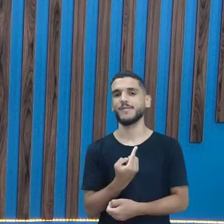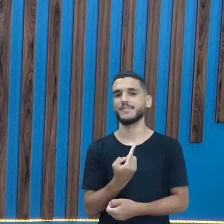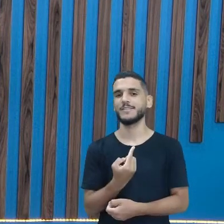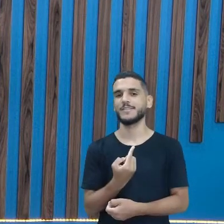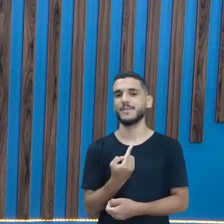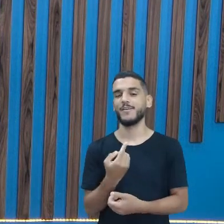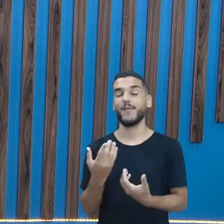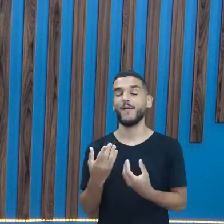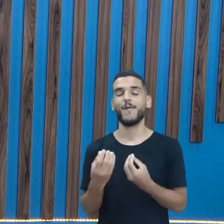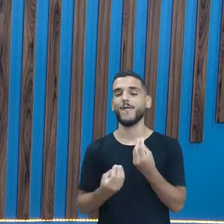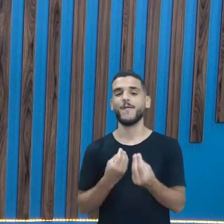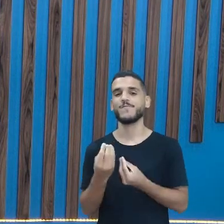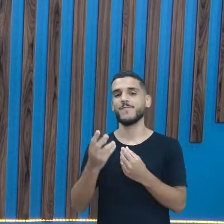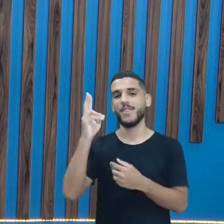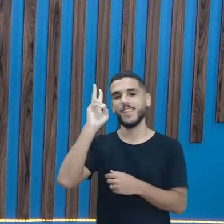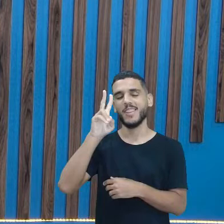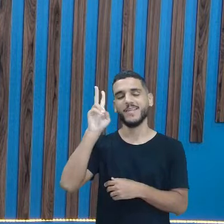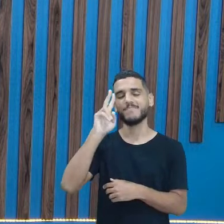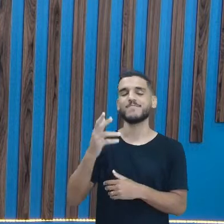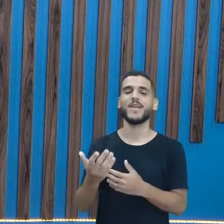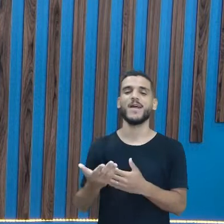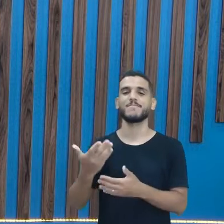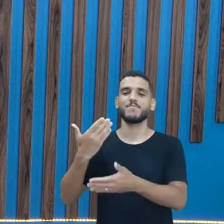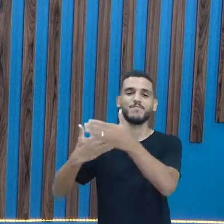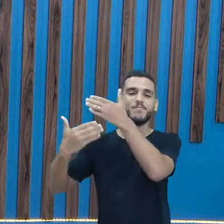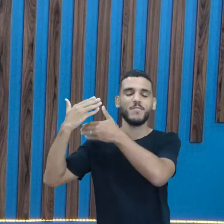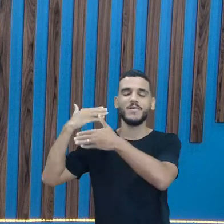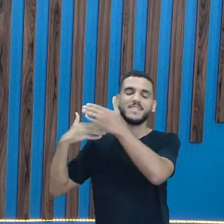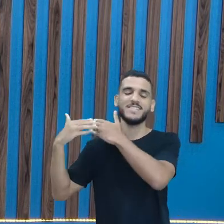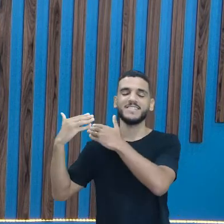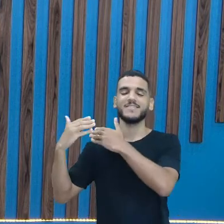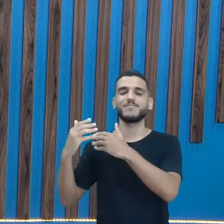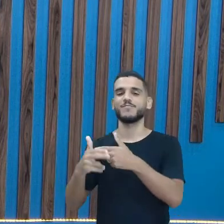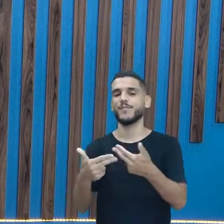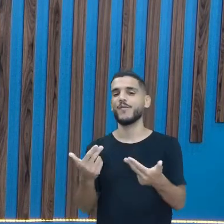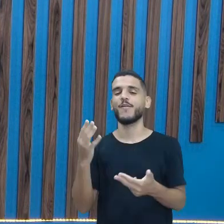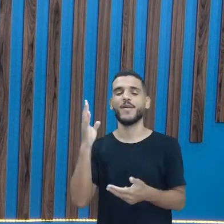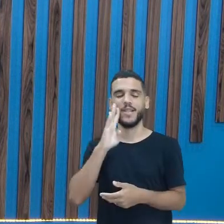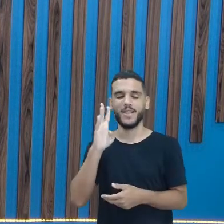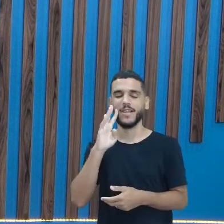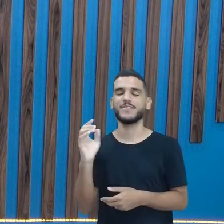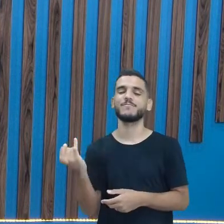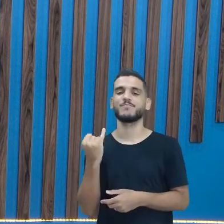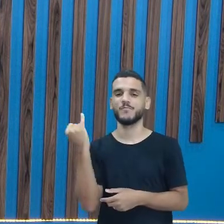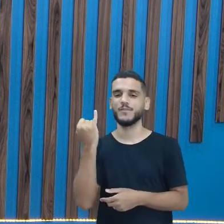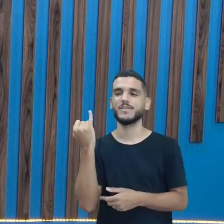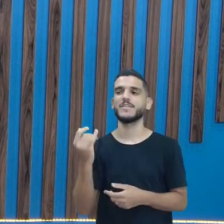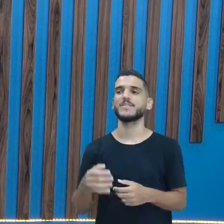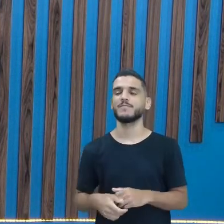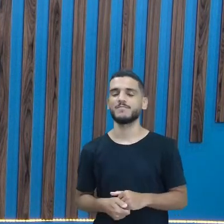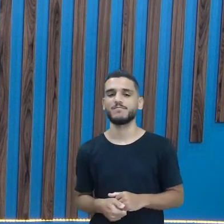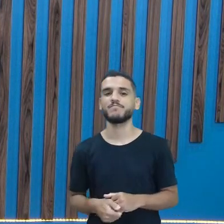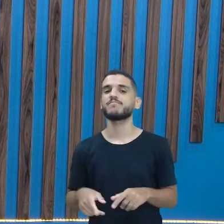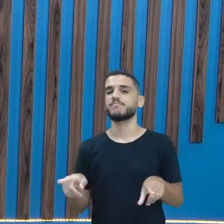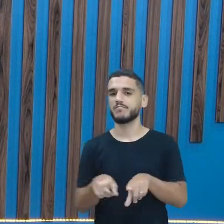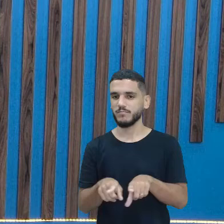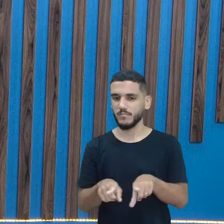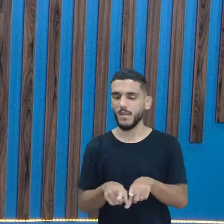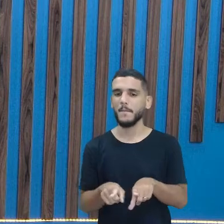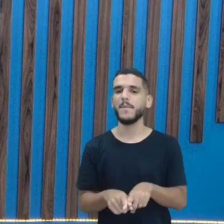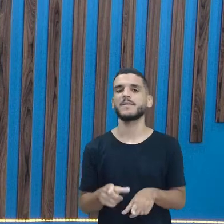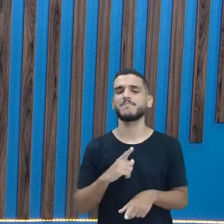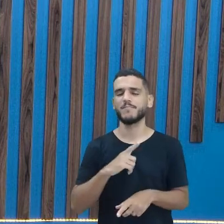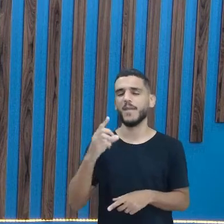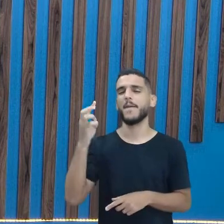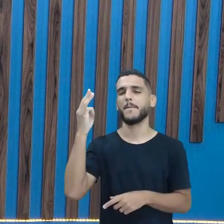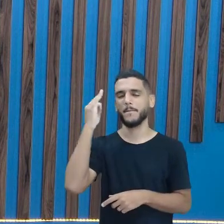lembrar do nosso passado, das coisas legais que a gente viveu. Isso. Eu também tenho um monte de memória assim, sabe? Não